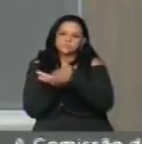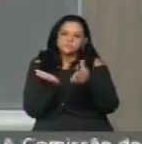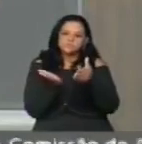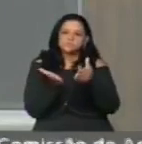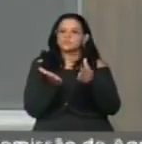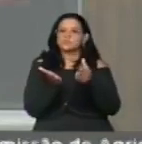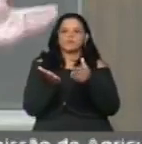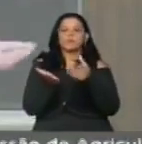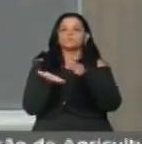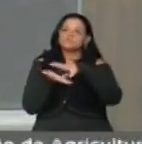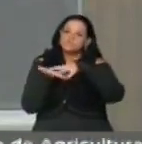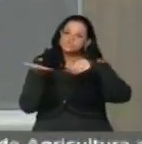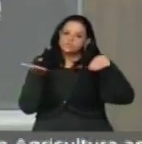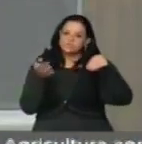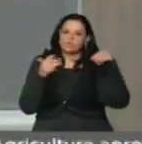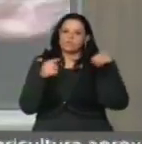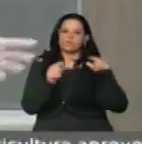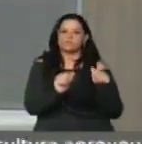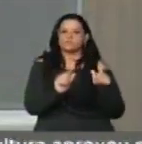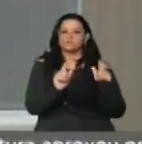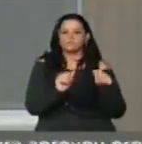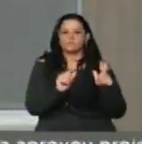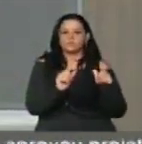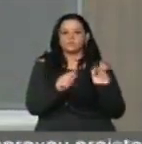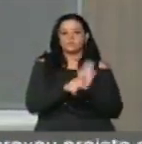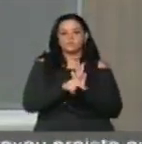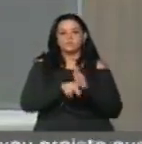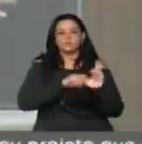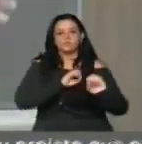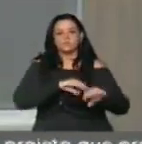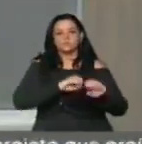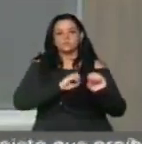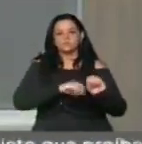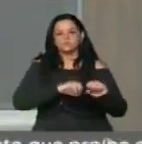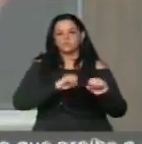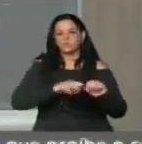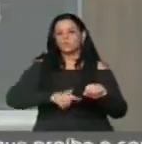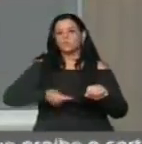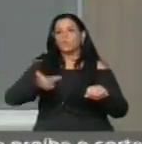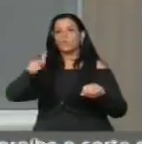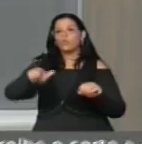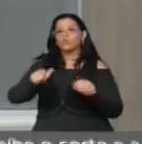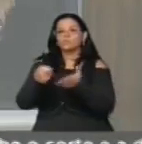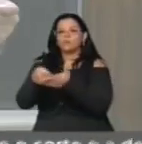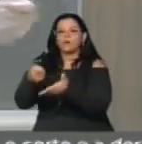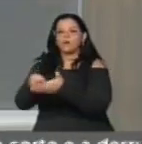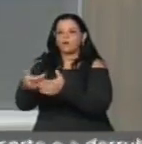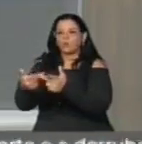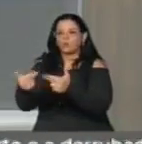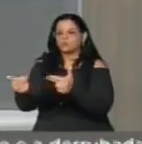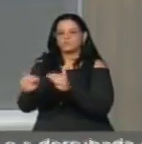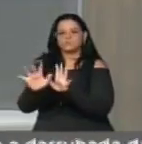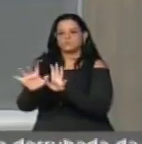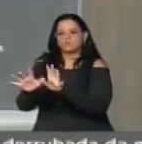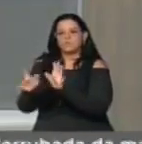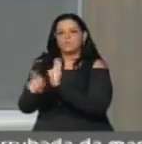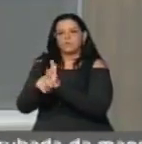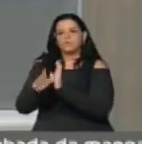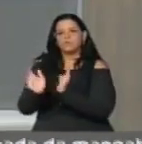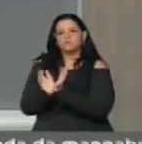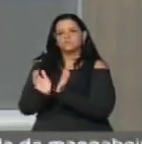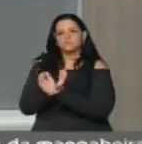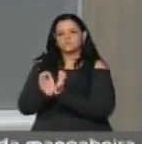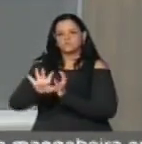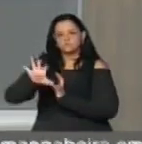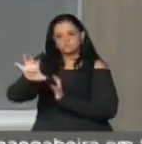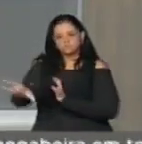relação ao limite prudencial, que nos estados e municípios não dá a esses profissionais a condição de um salário digno, mesmo com recursos na